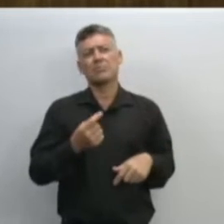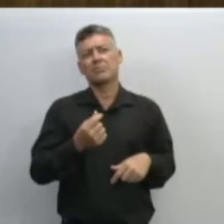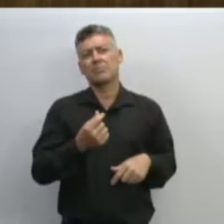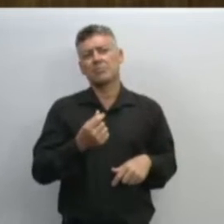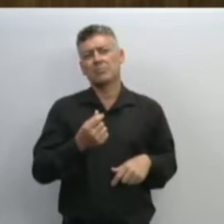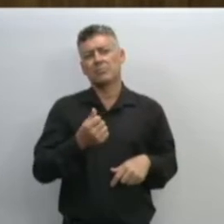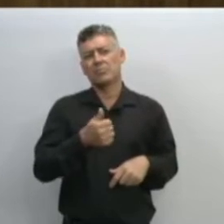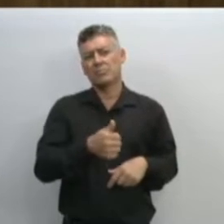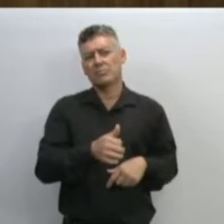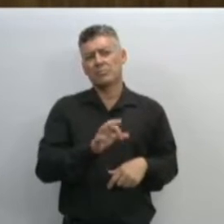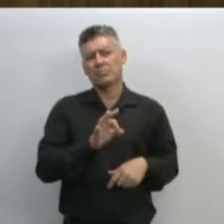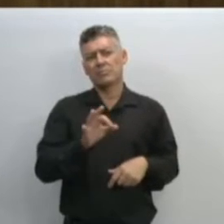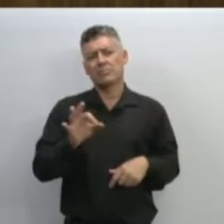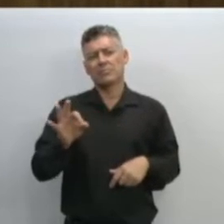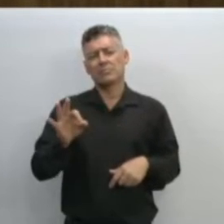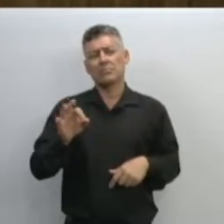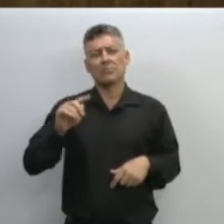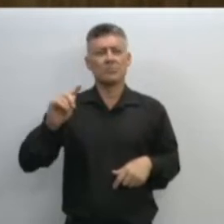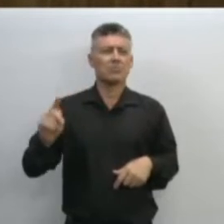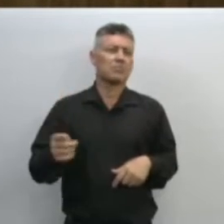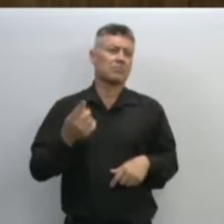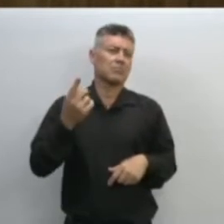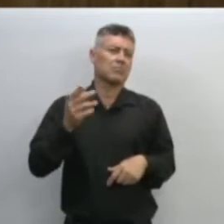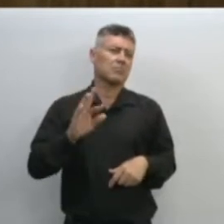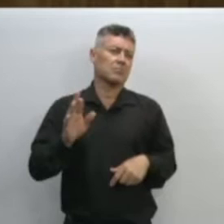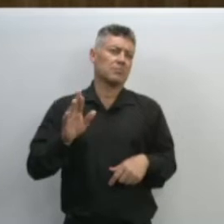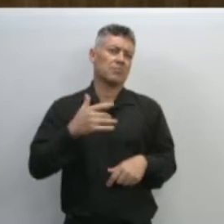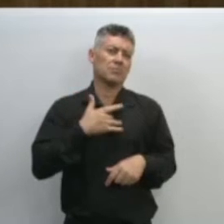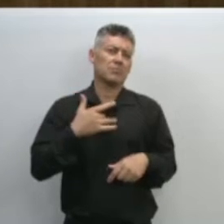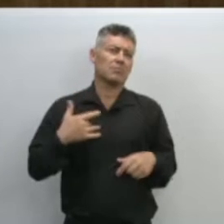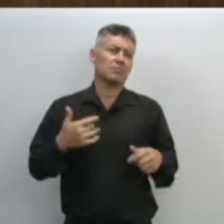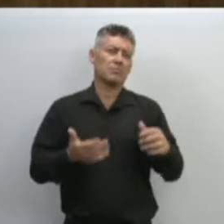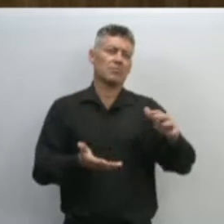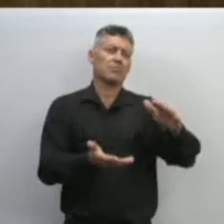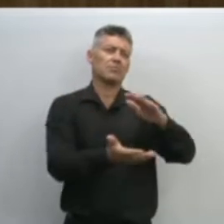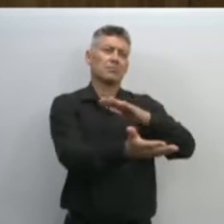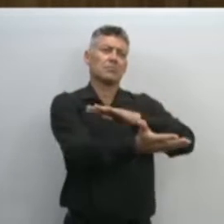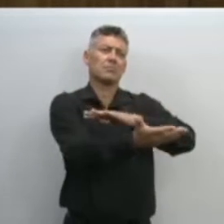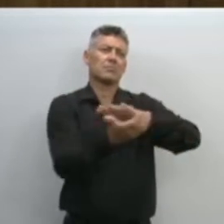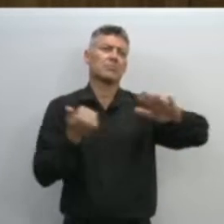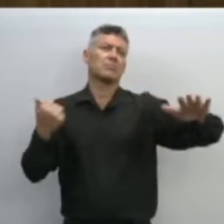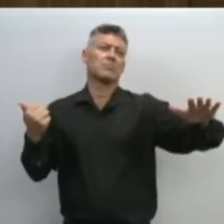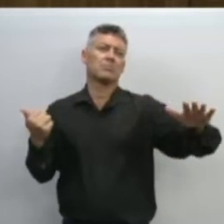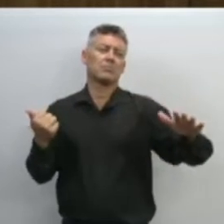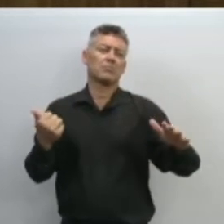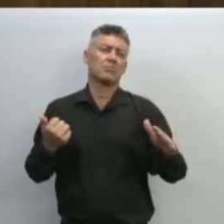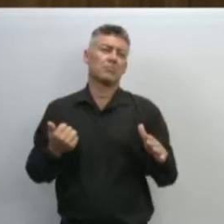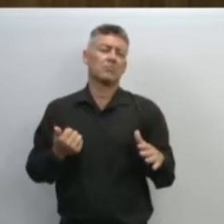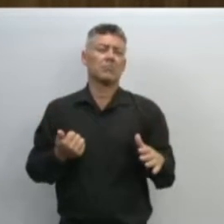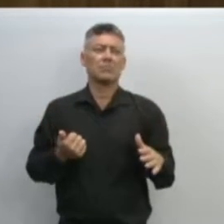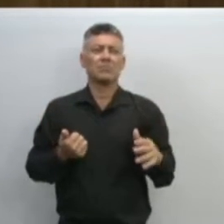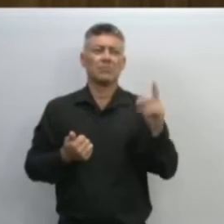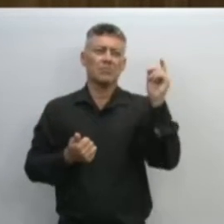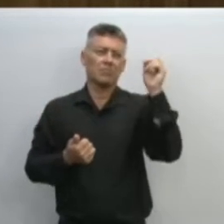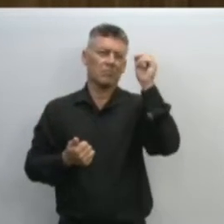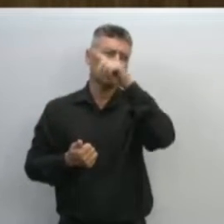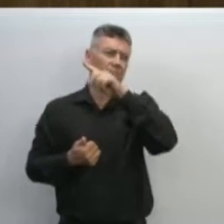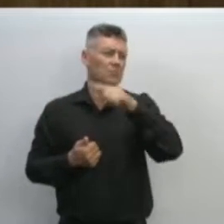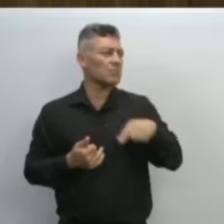100 milhões de reais na área da saúde. E isso dificulta e